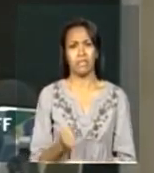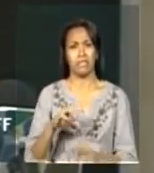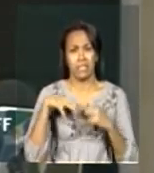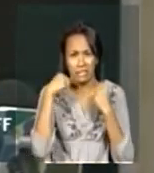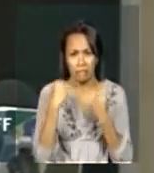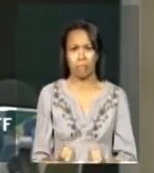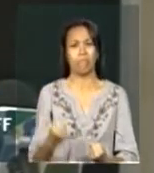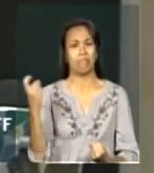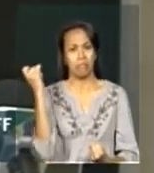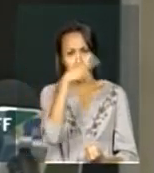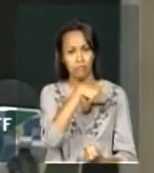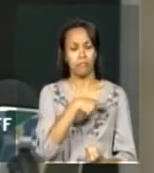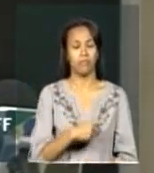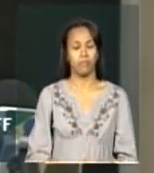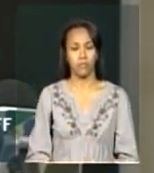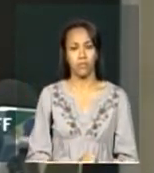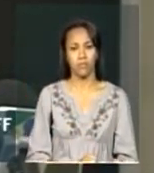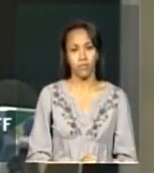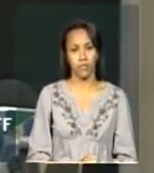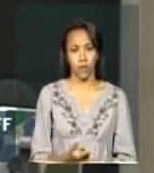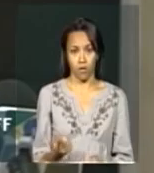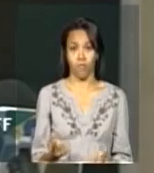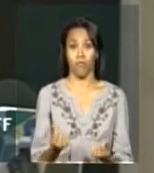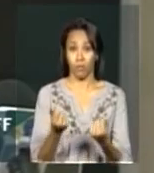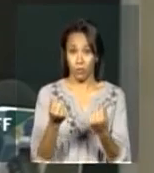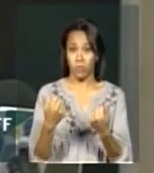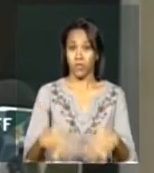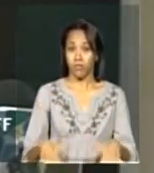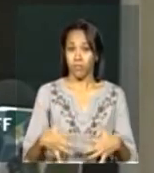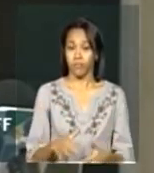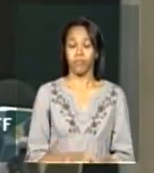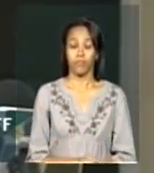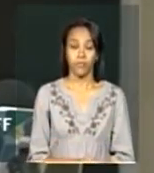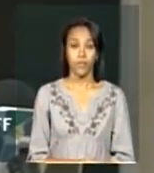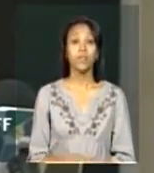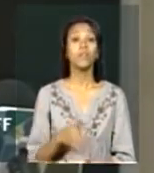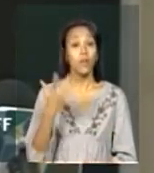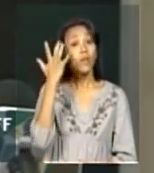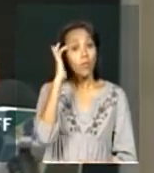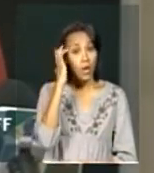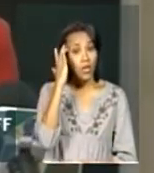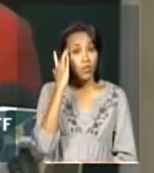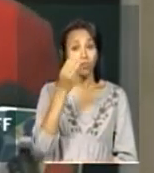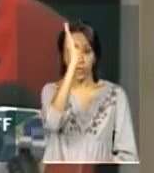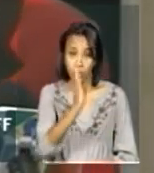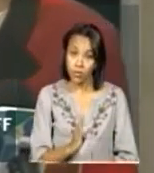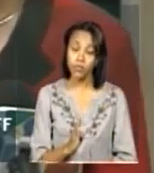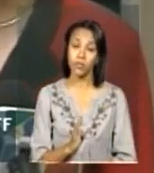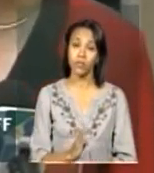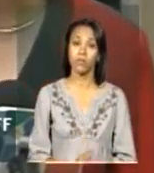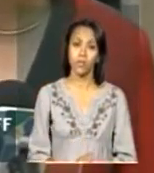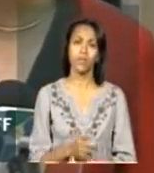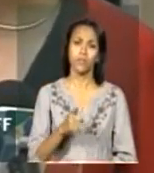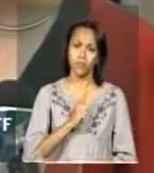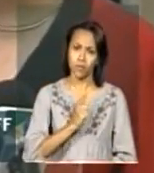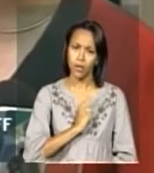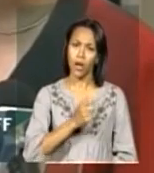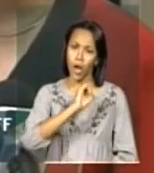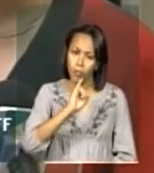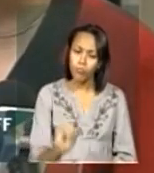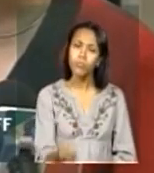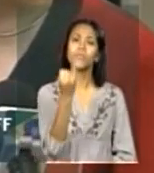pesado para se carregar, uma economia carregar, né? Então eu acho que o país tá inclusive aproveitando